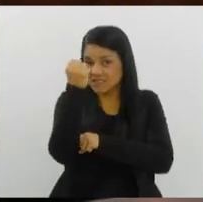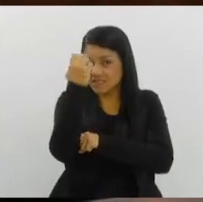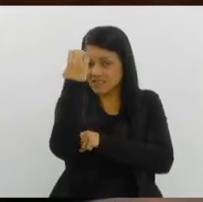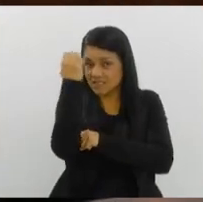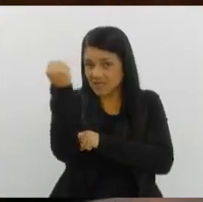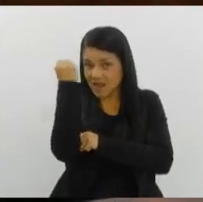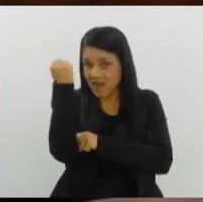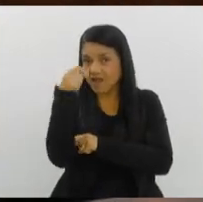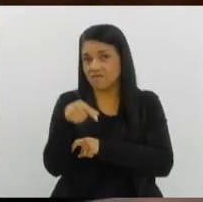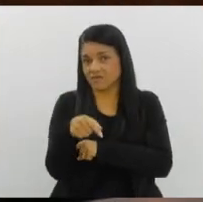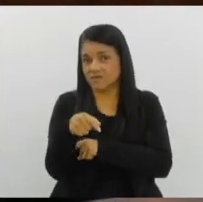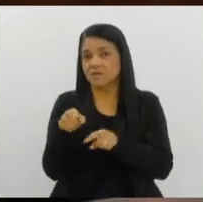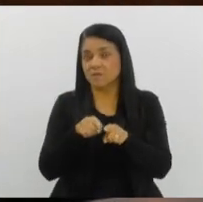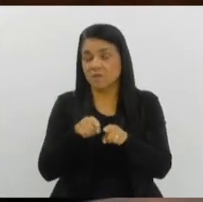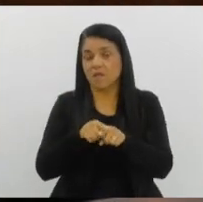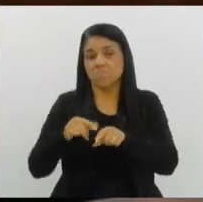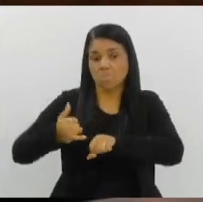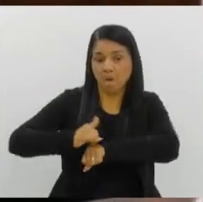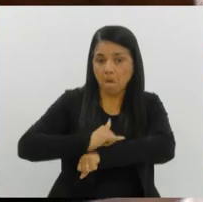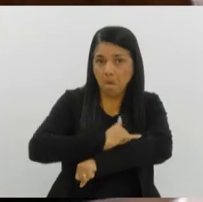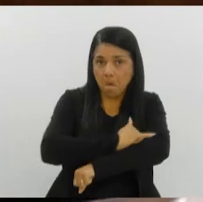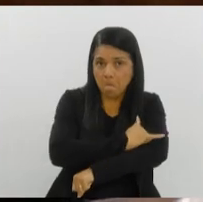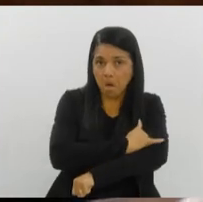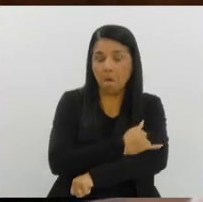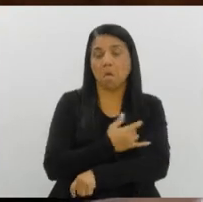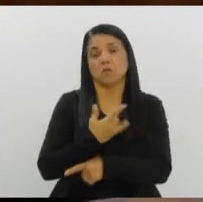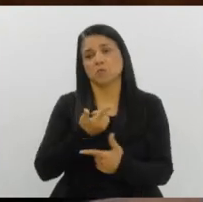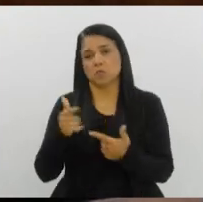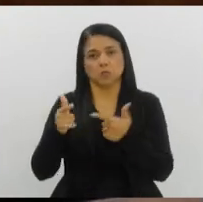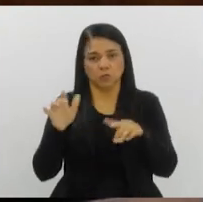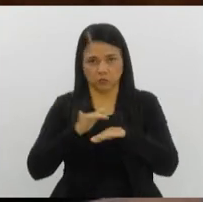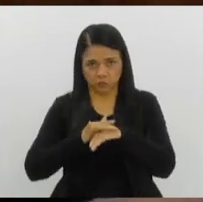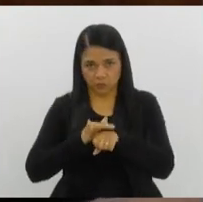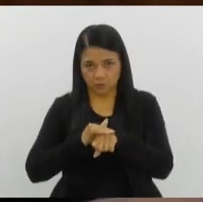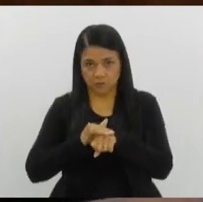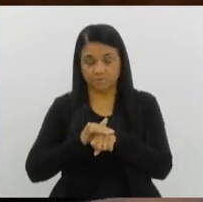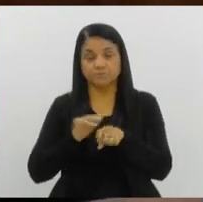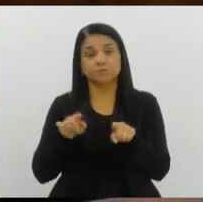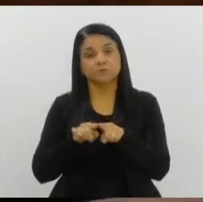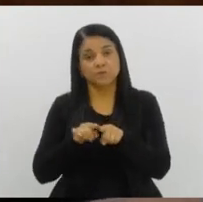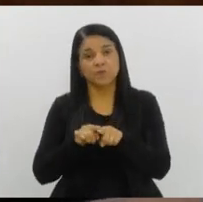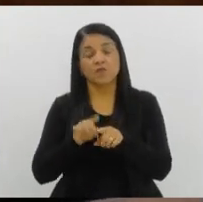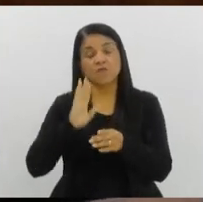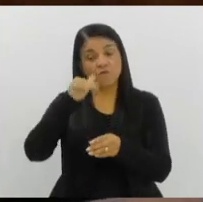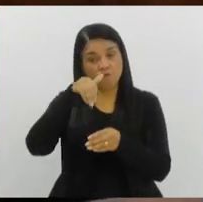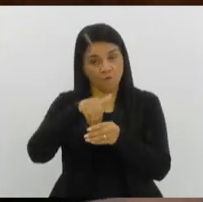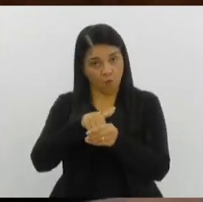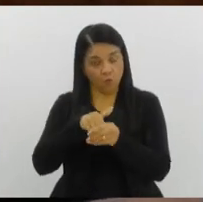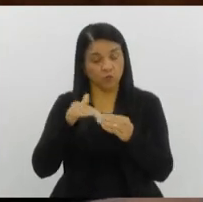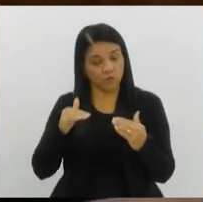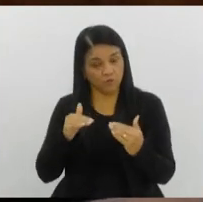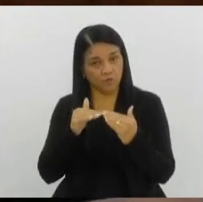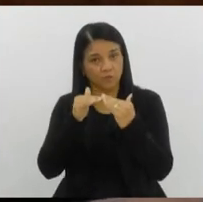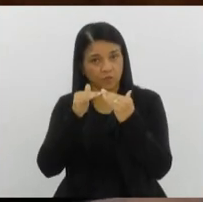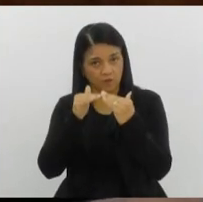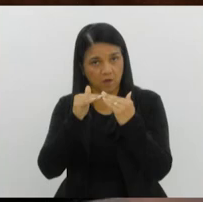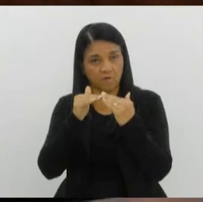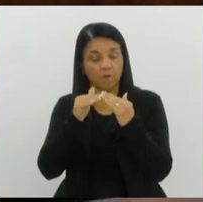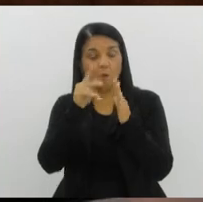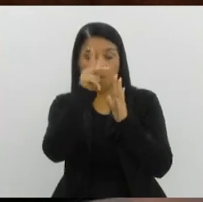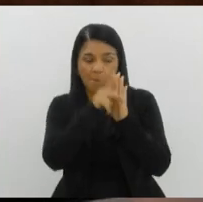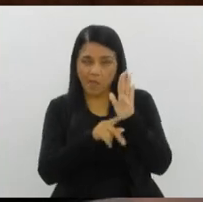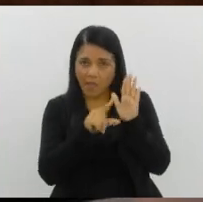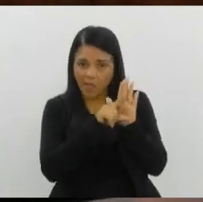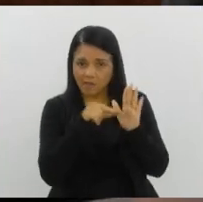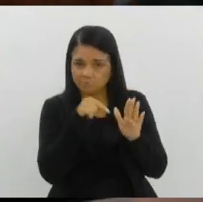Obesidade mórbida e várias outras coisas. Então, assim como eu saúdo e voto favorável a esse PL,